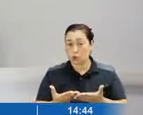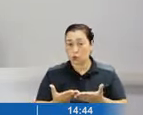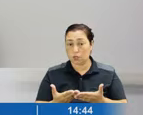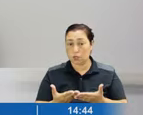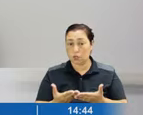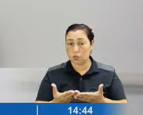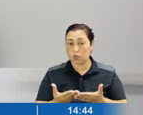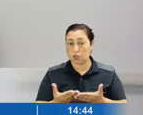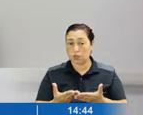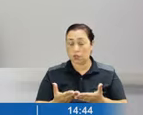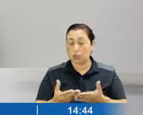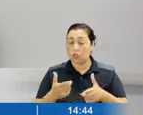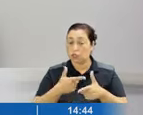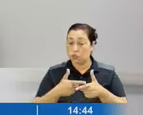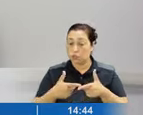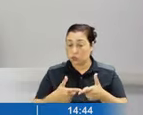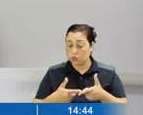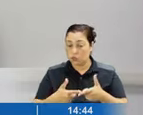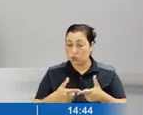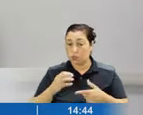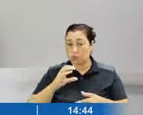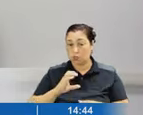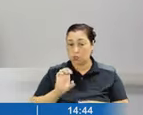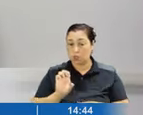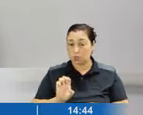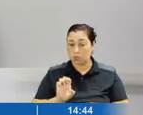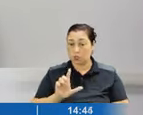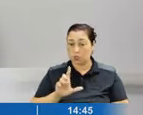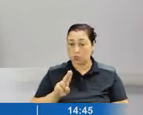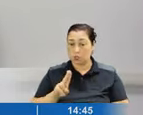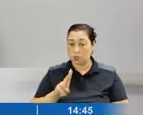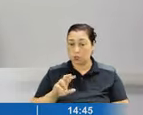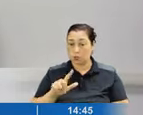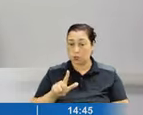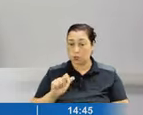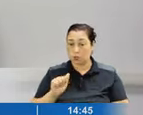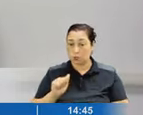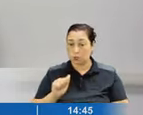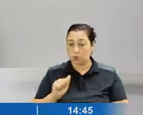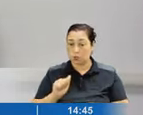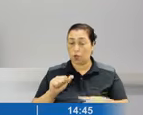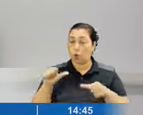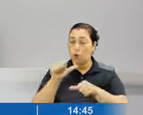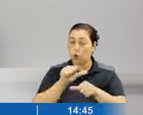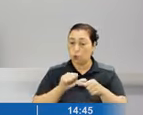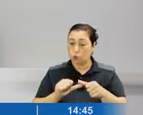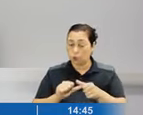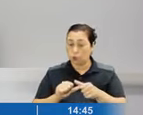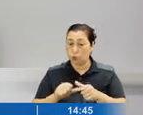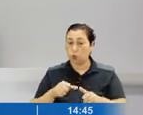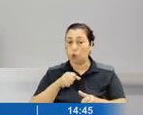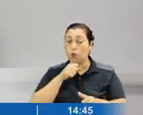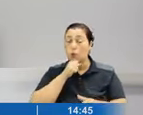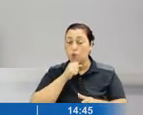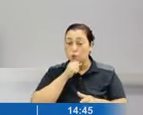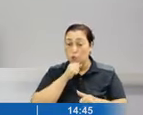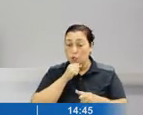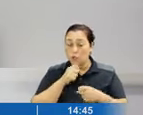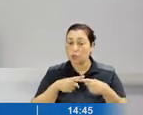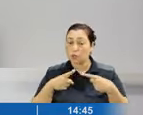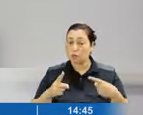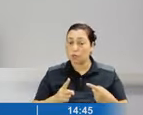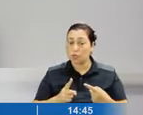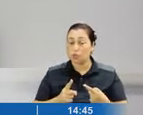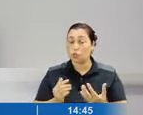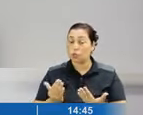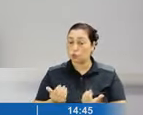as células se dividem, elas se multiplicam e essas células vão trocando as células velhas pelas células mais